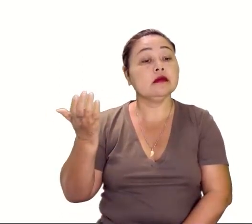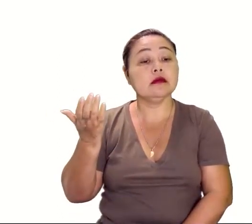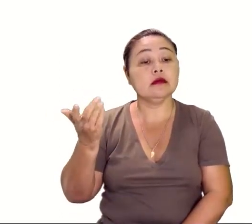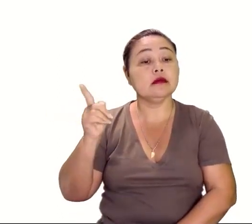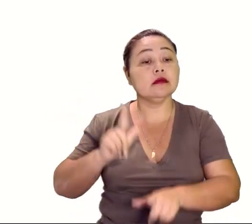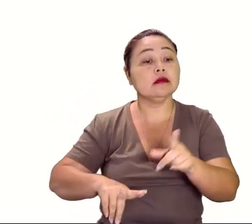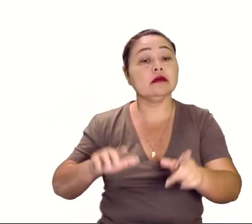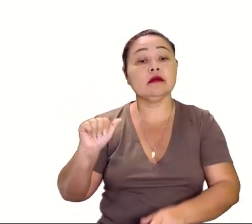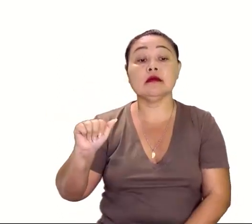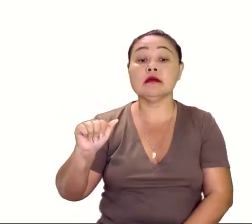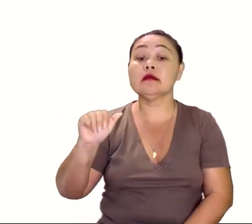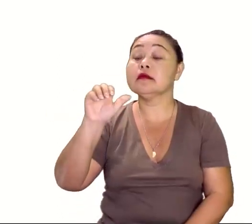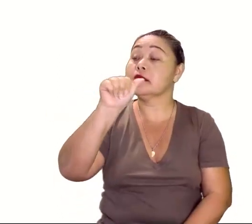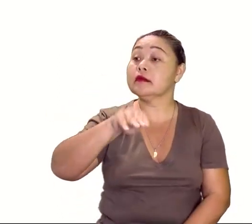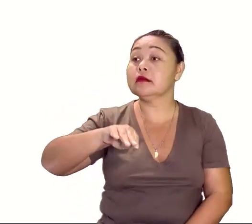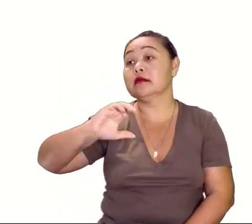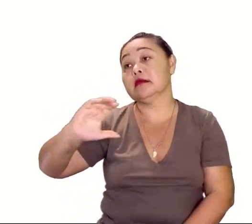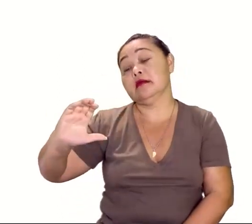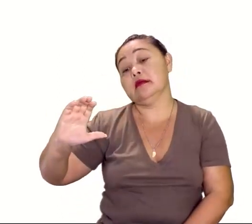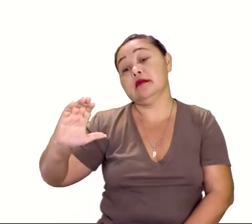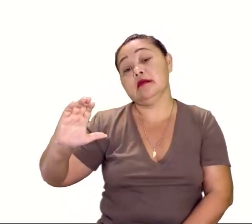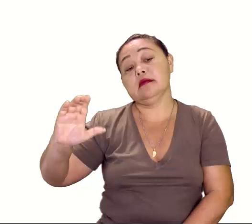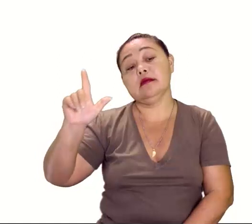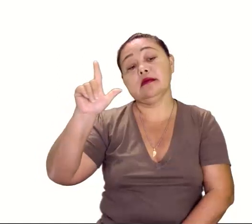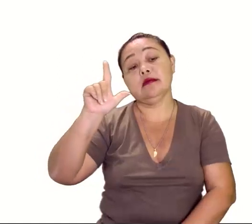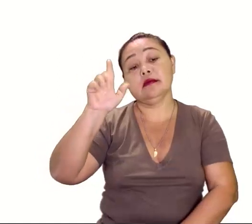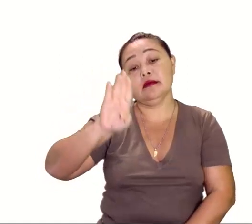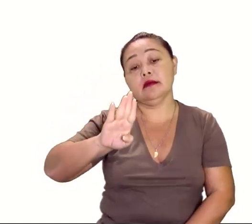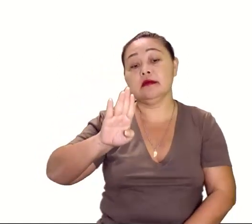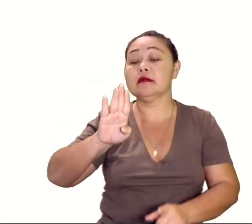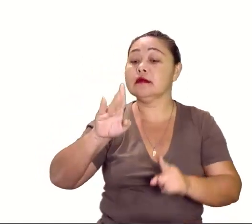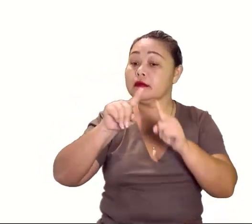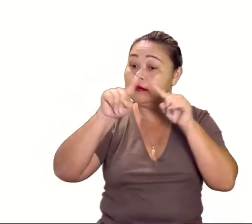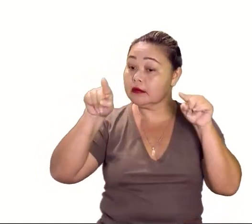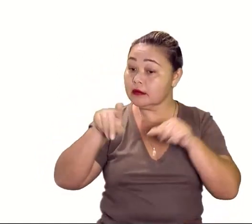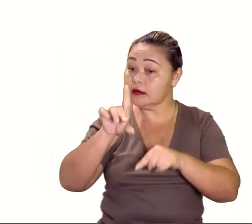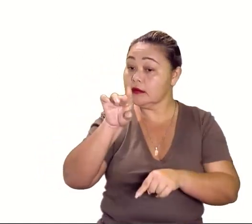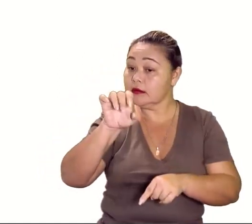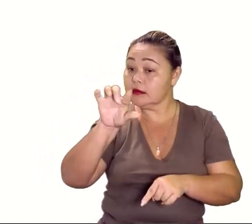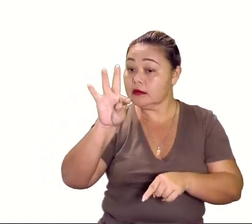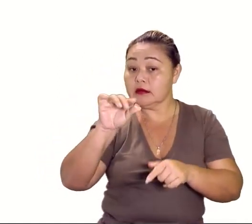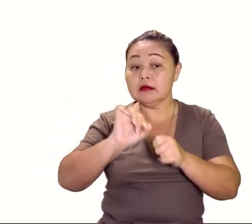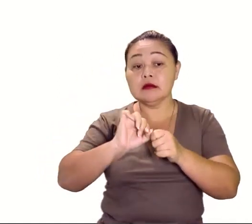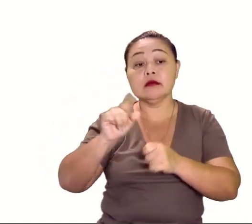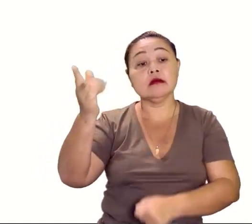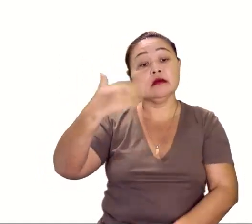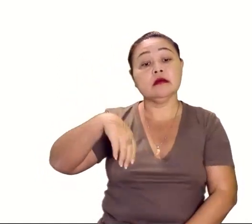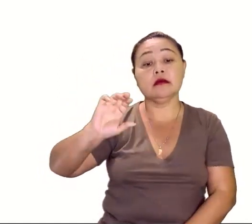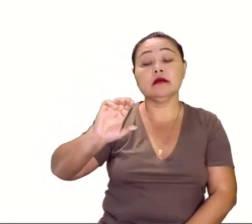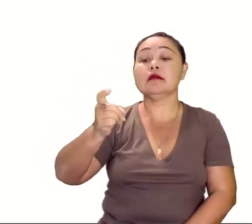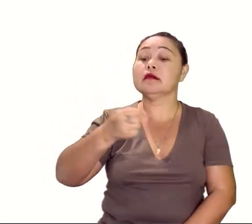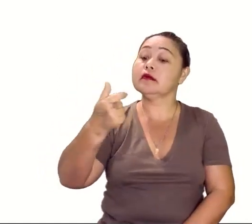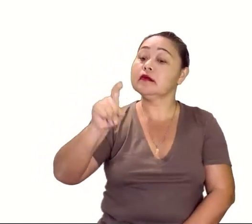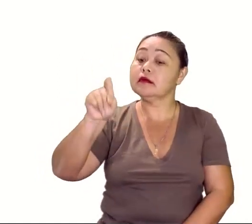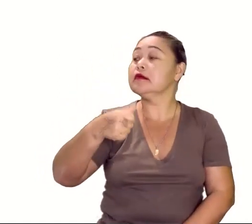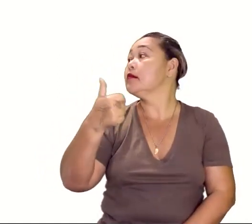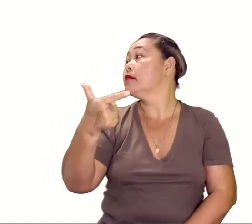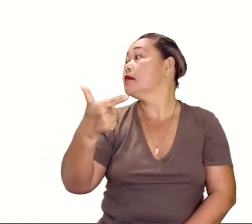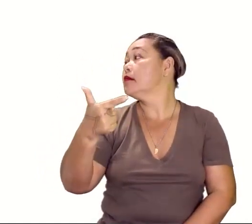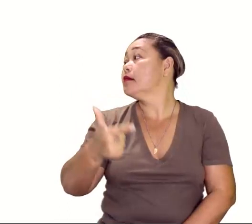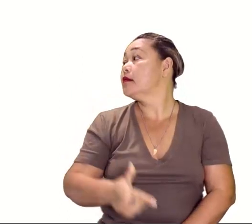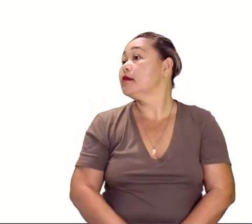letra A, o A, o B e o C. Isso. Na letra B, ele quer o delta, o discriminante delta. E na letra C, o x1 E o